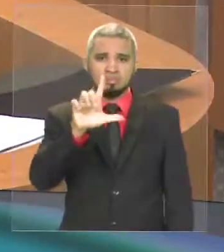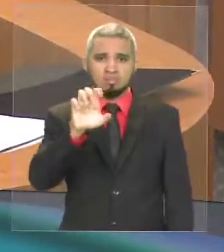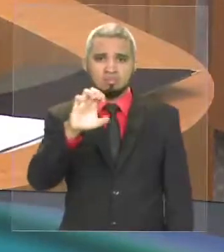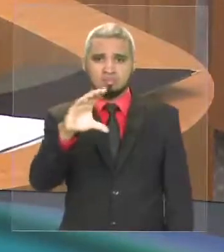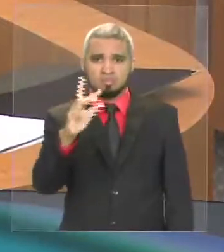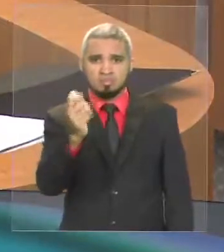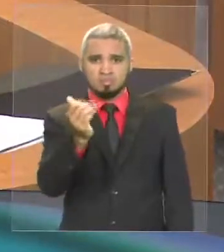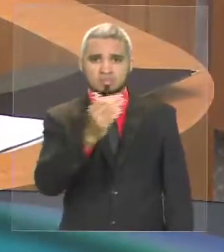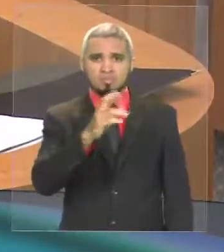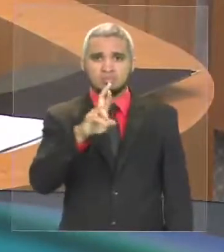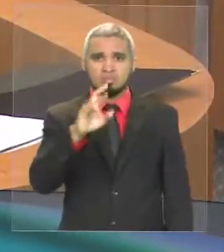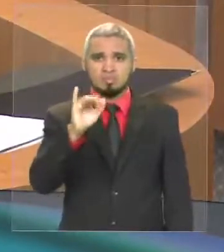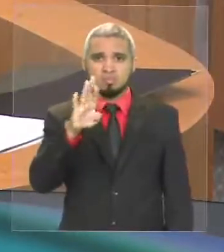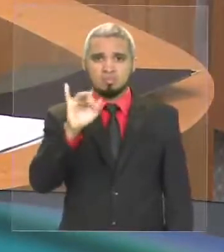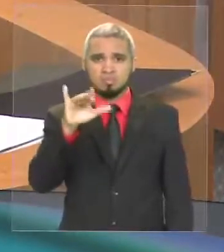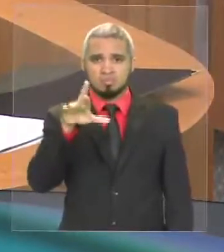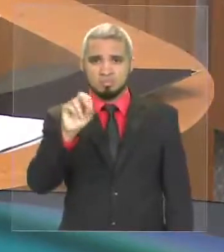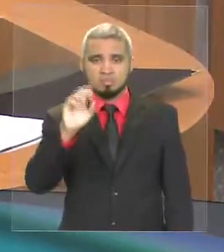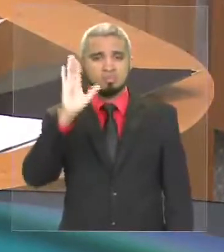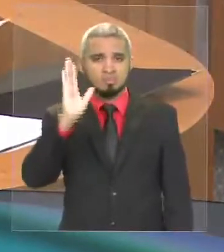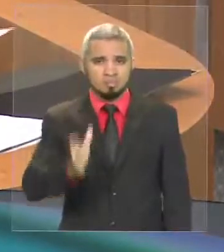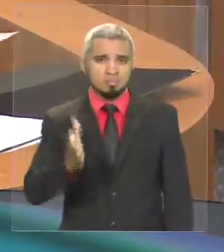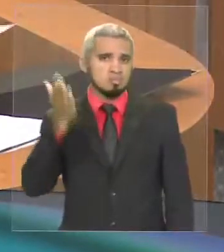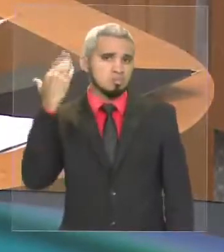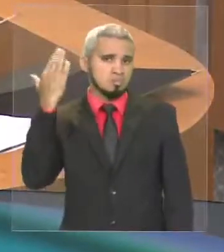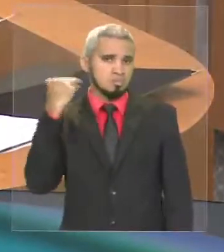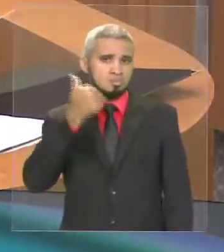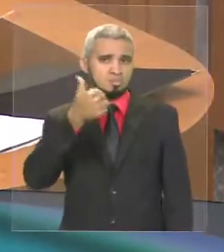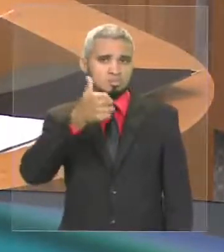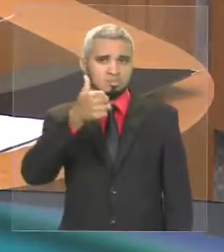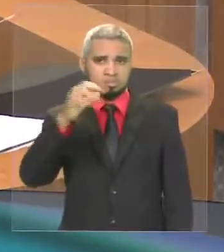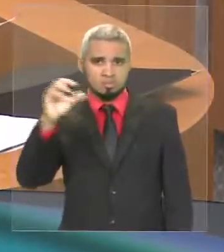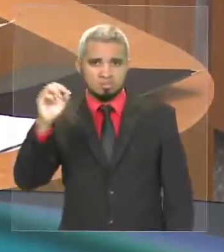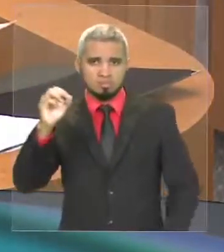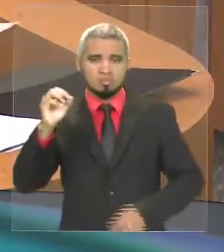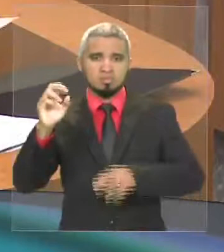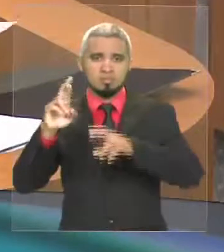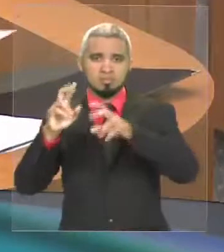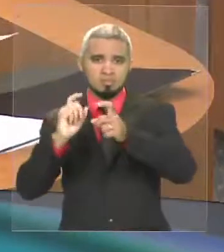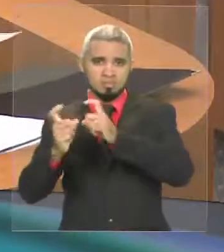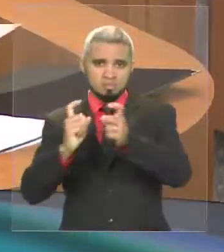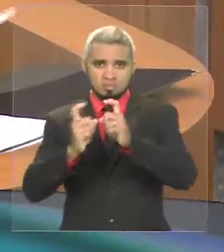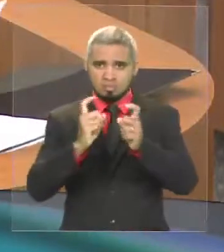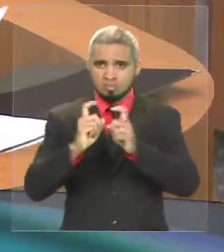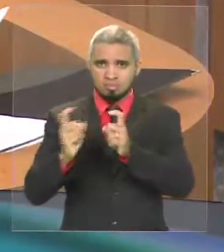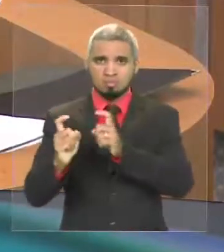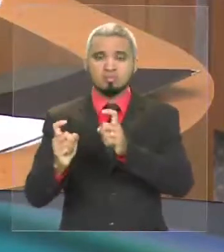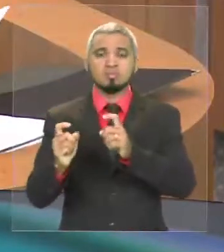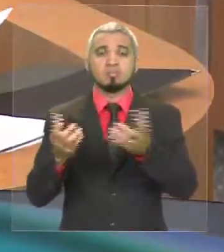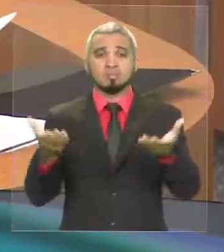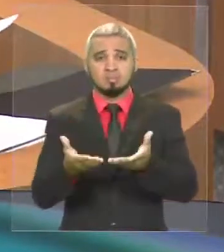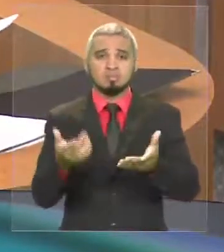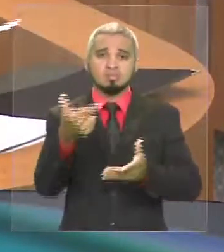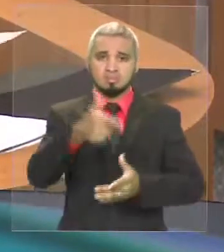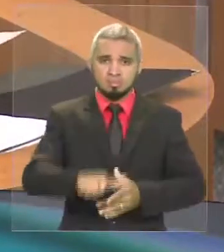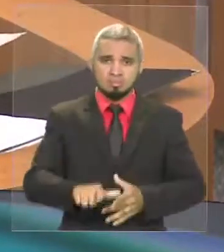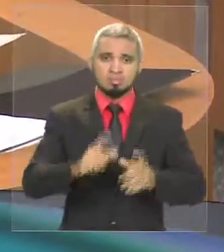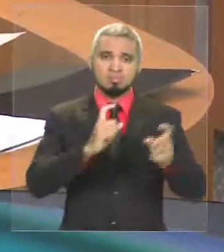na 10ª reunião em Marabá. Novamente vem a pauta da emancipação dos municípios